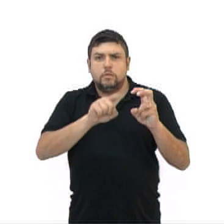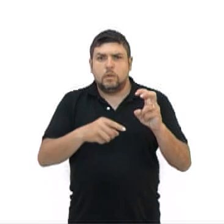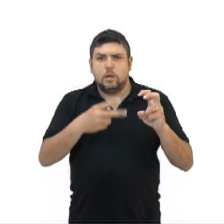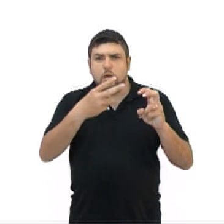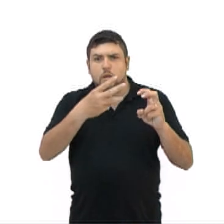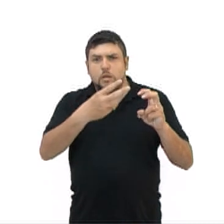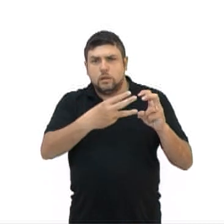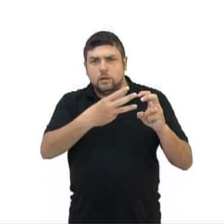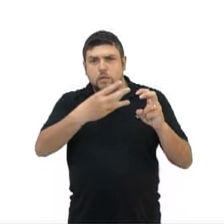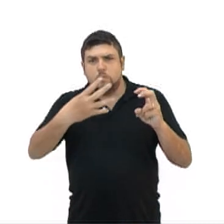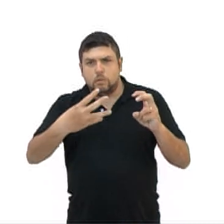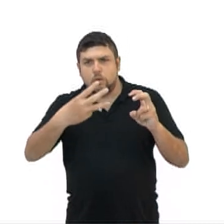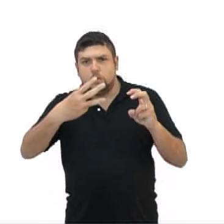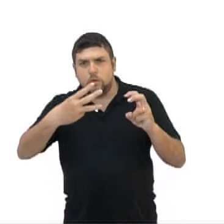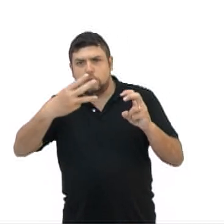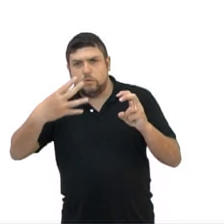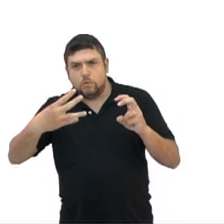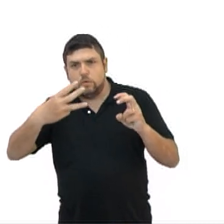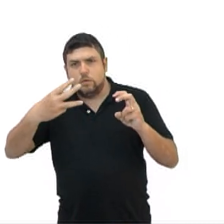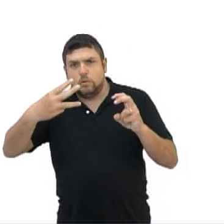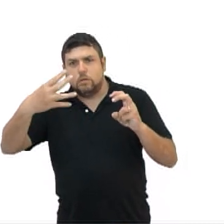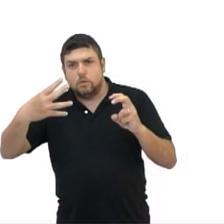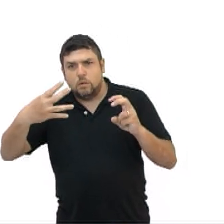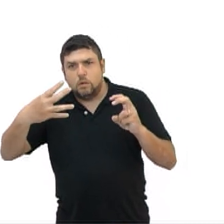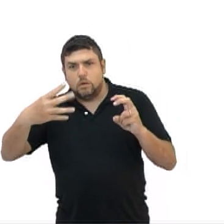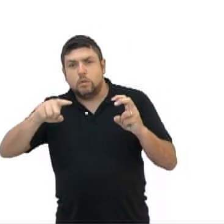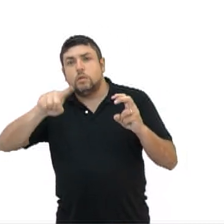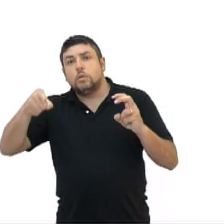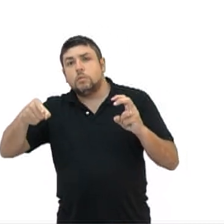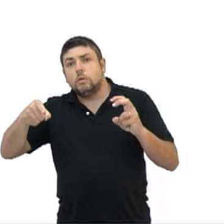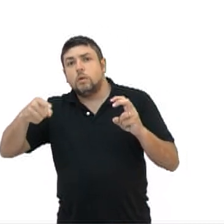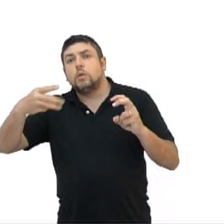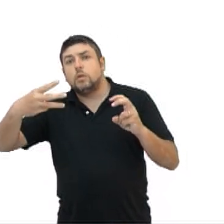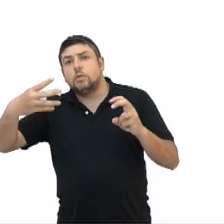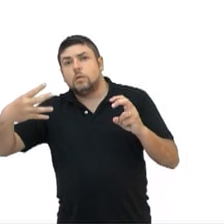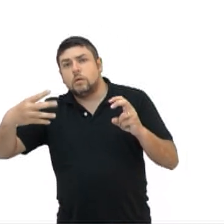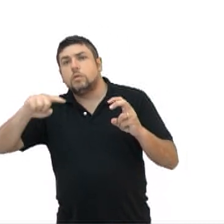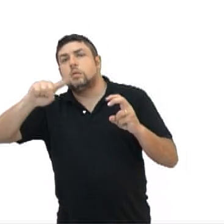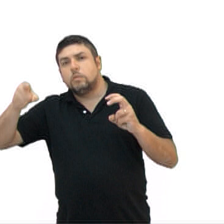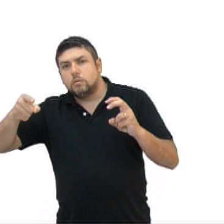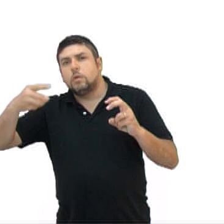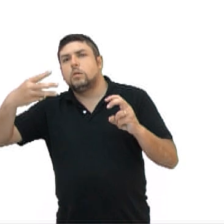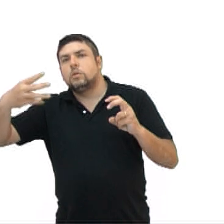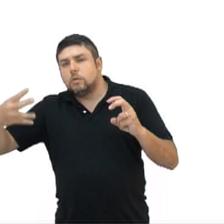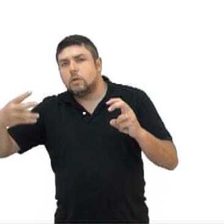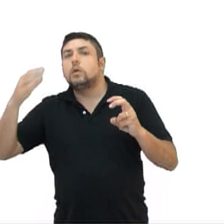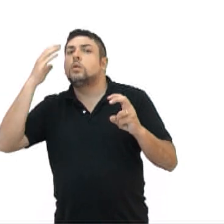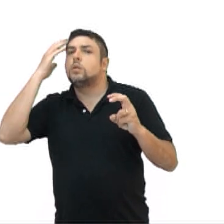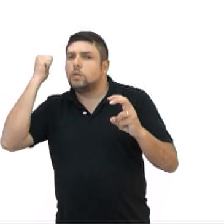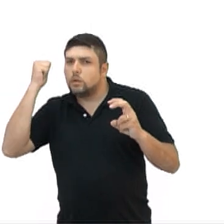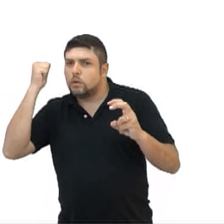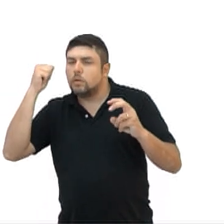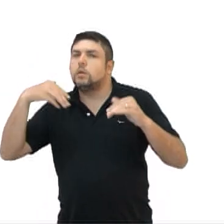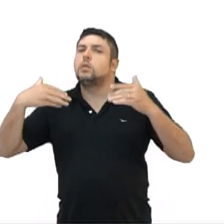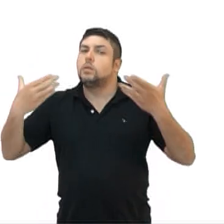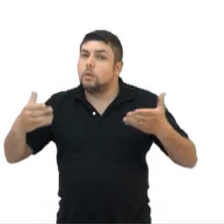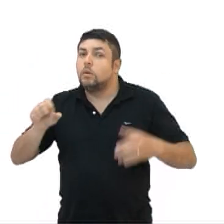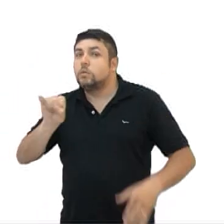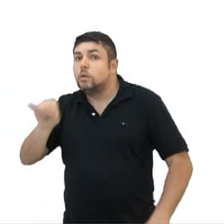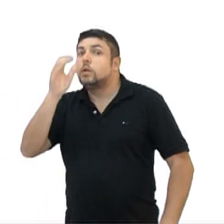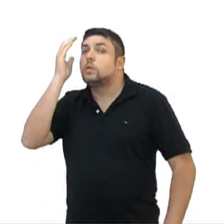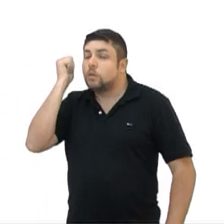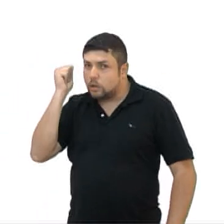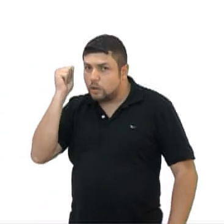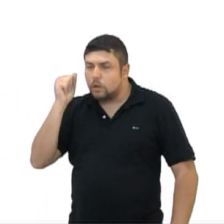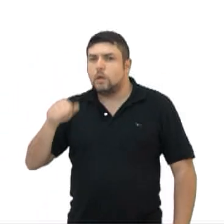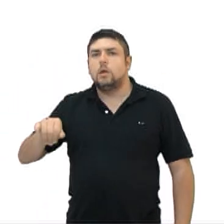5,343434, qual vai ser o próximo? 34 e depois 34, 34, é uma dízima. Então esse é racional porque eu sei o próximo